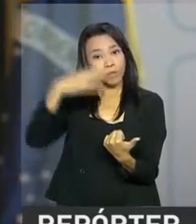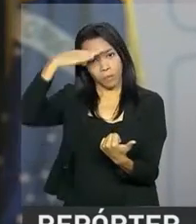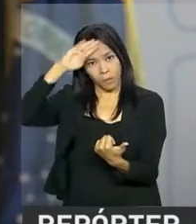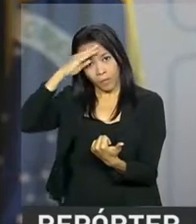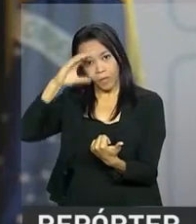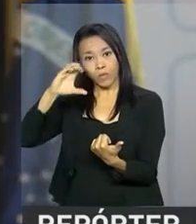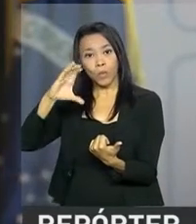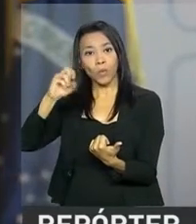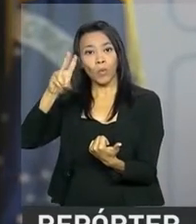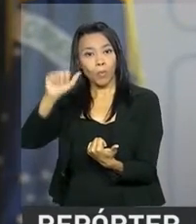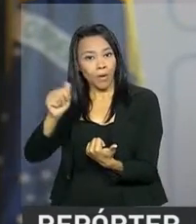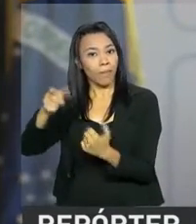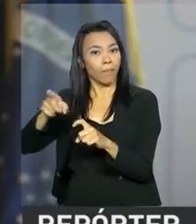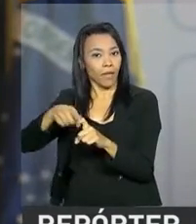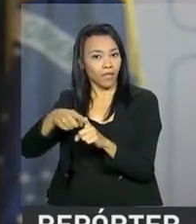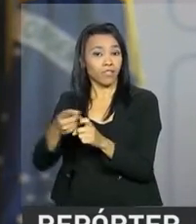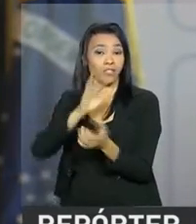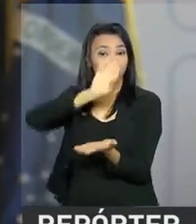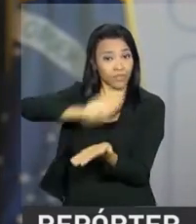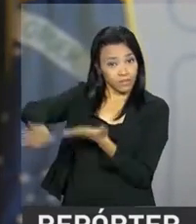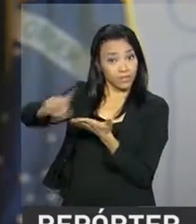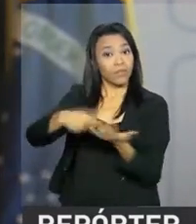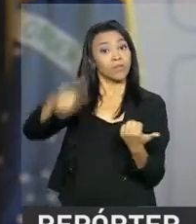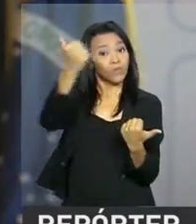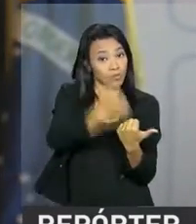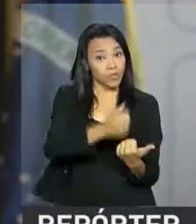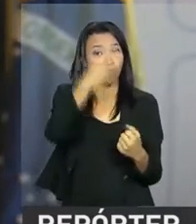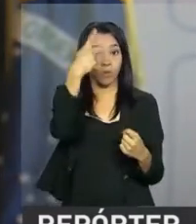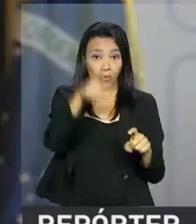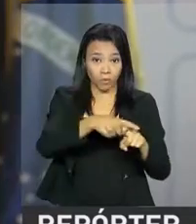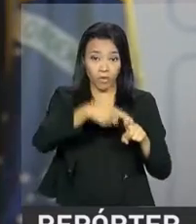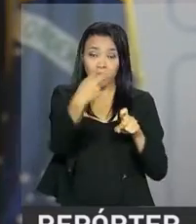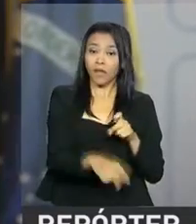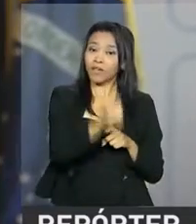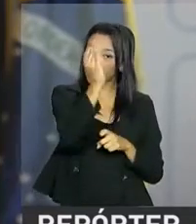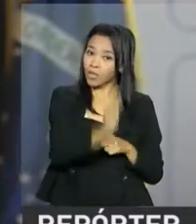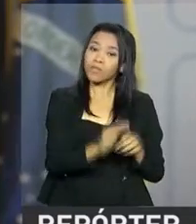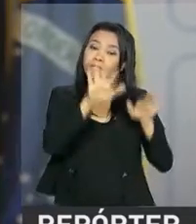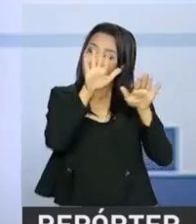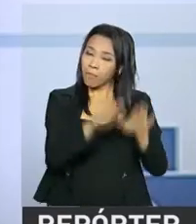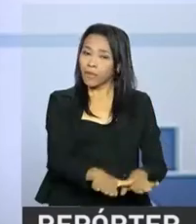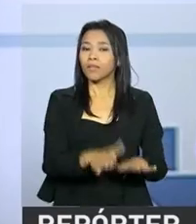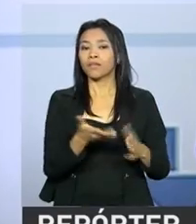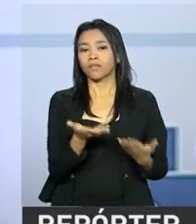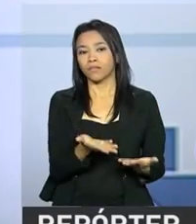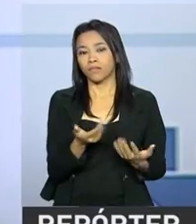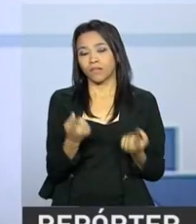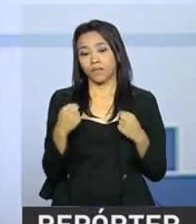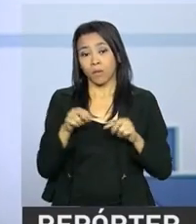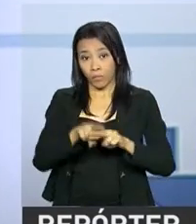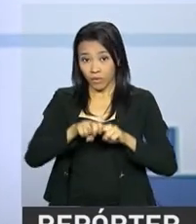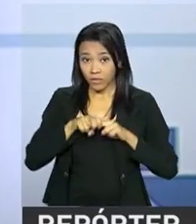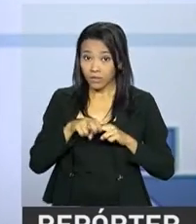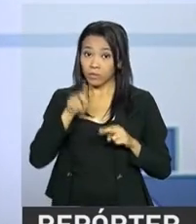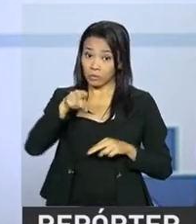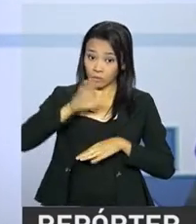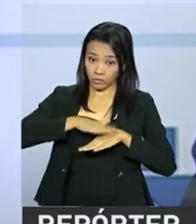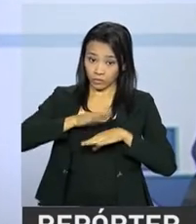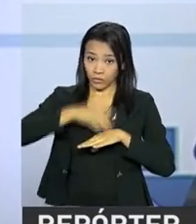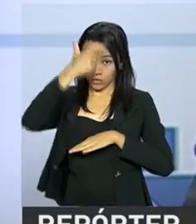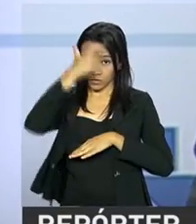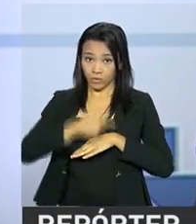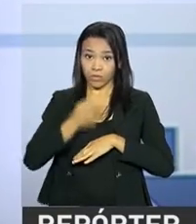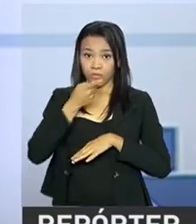por brasileiros em 3 anos e fazer com que os brasileiros permaneçam no programa. Por isso, de acordo com o ministro,